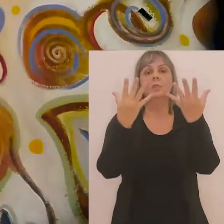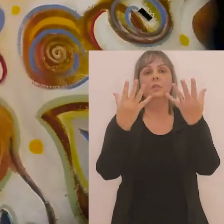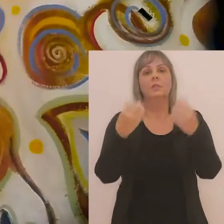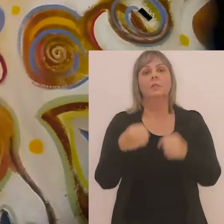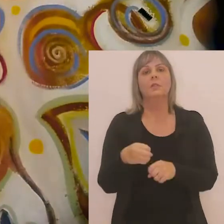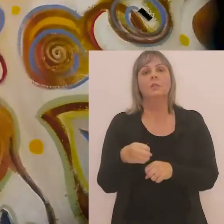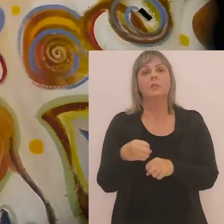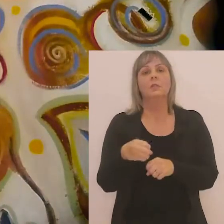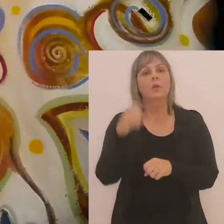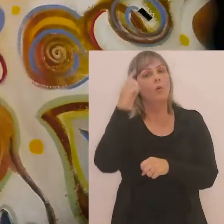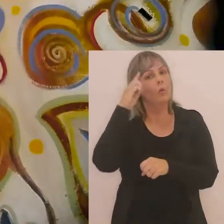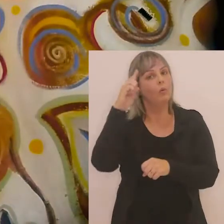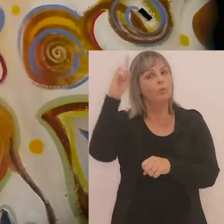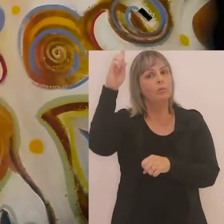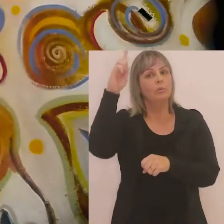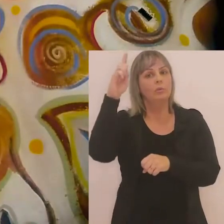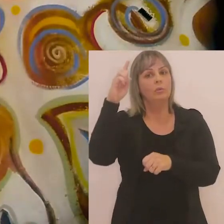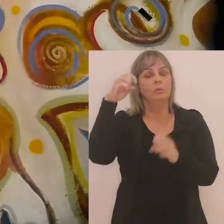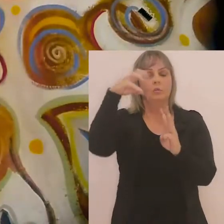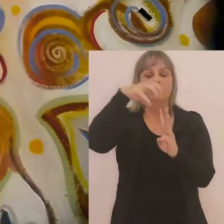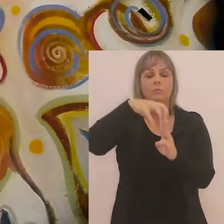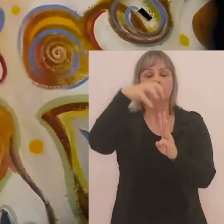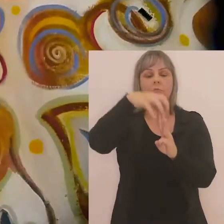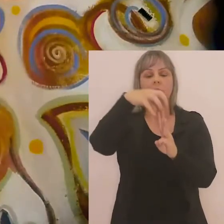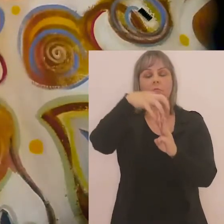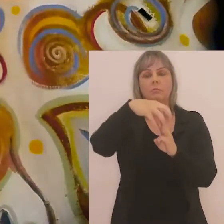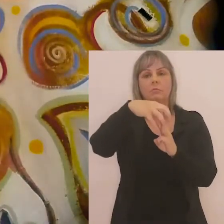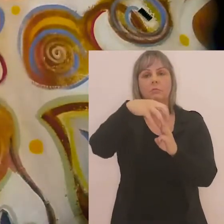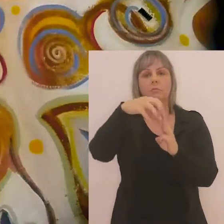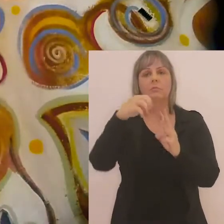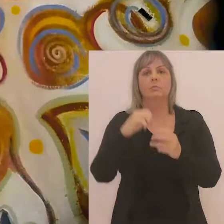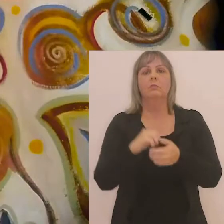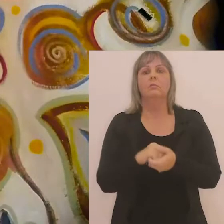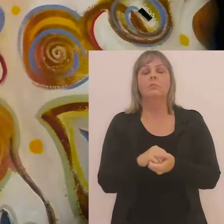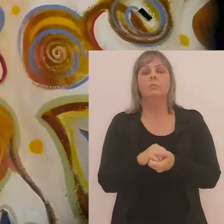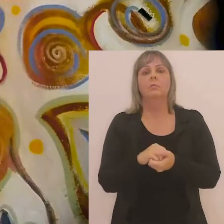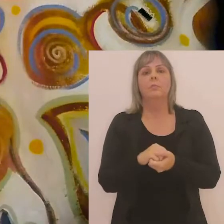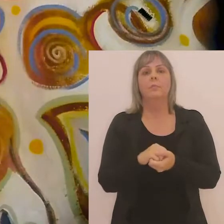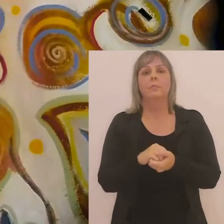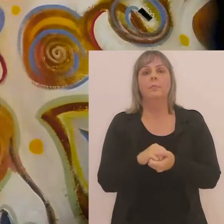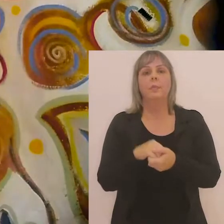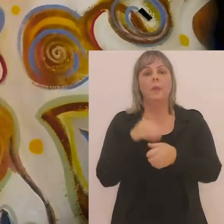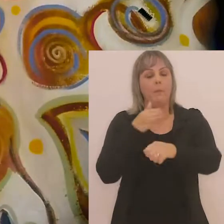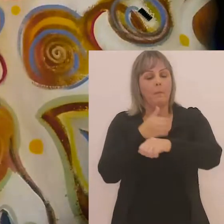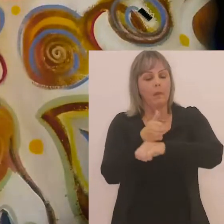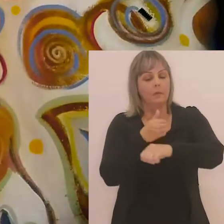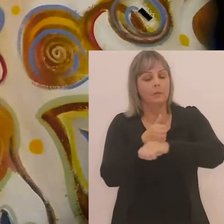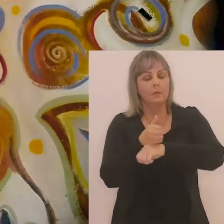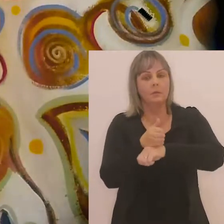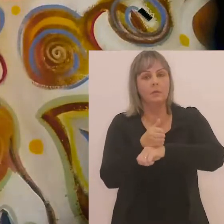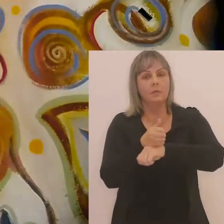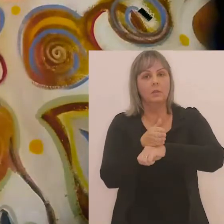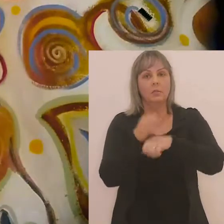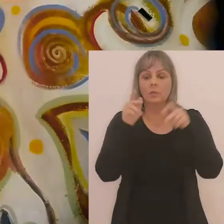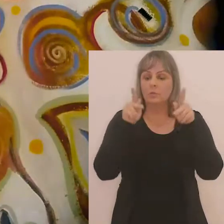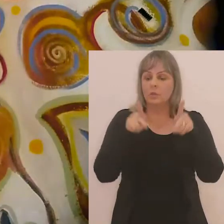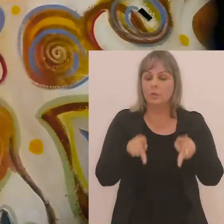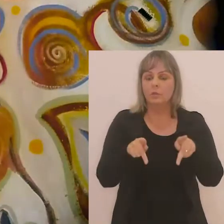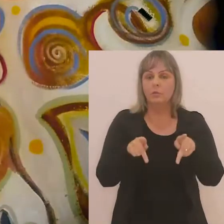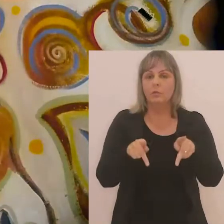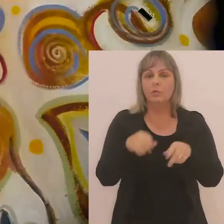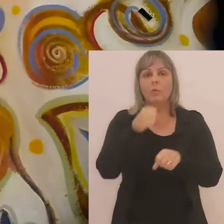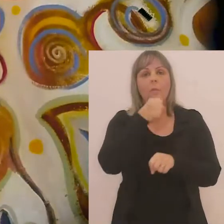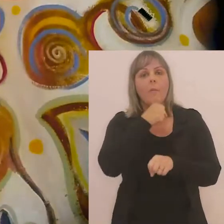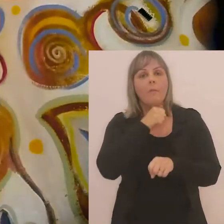Internacional dos três em Santos quem participa a geralmente são pessoas